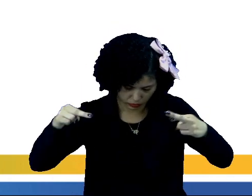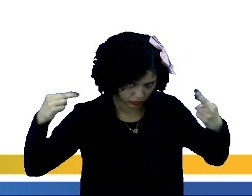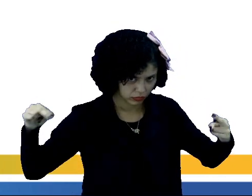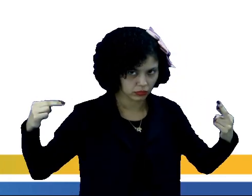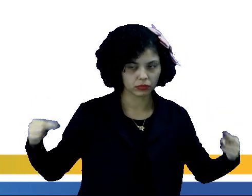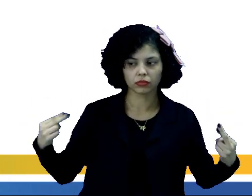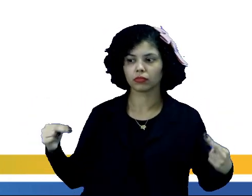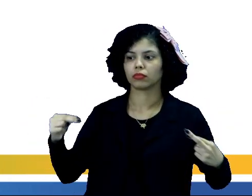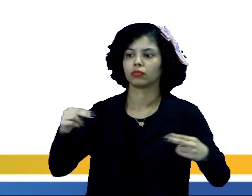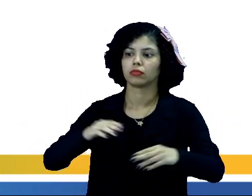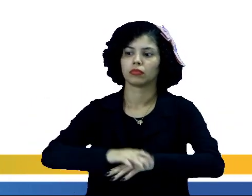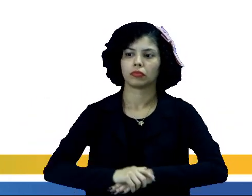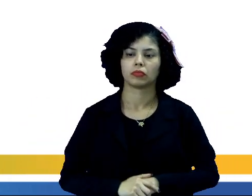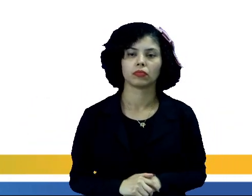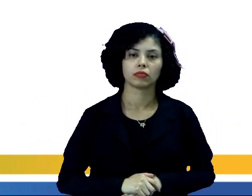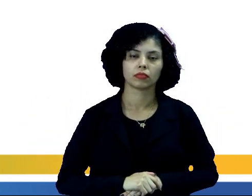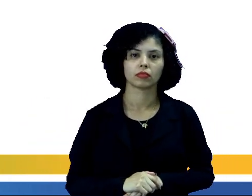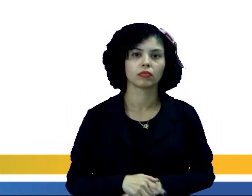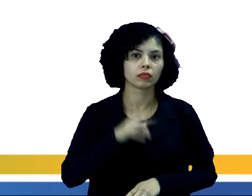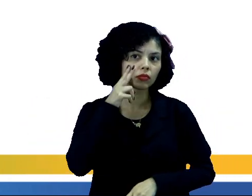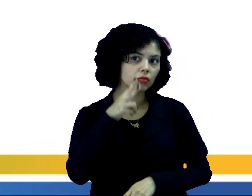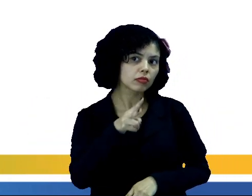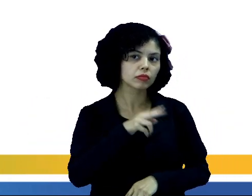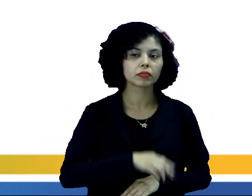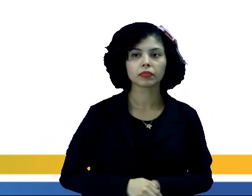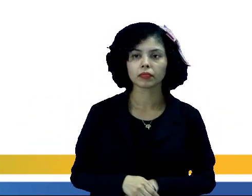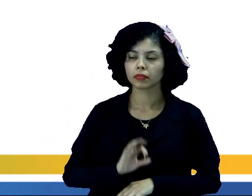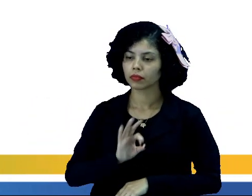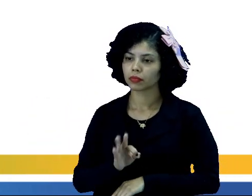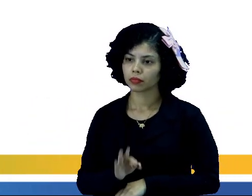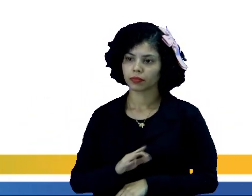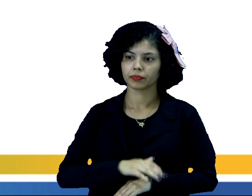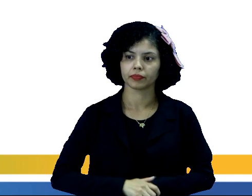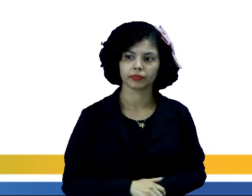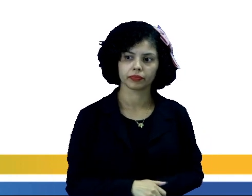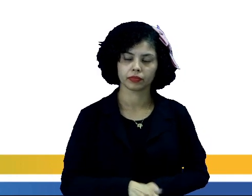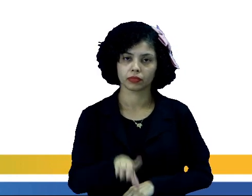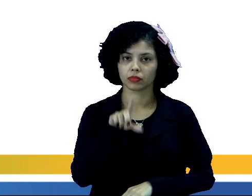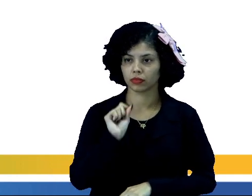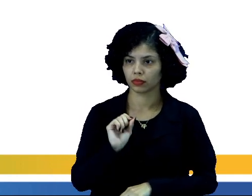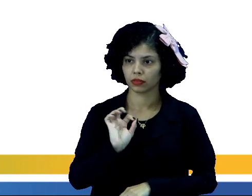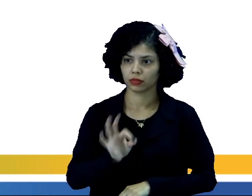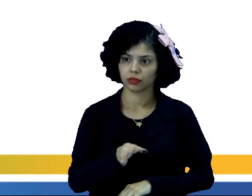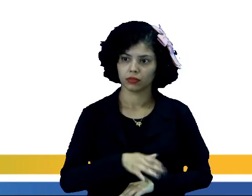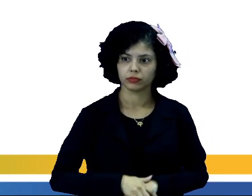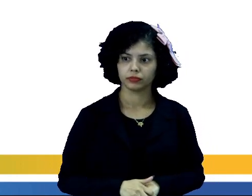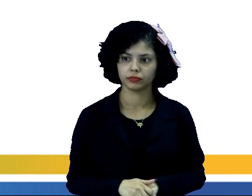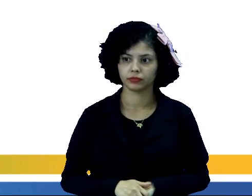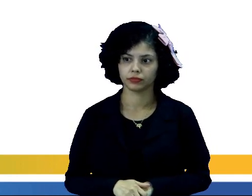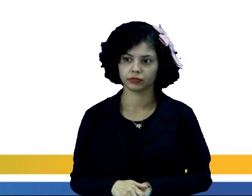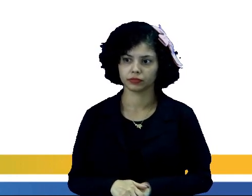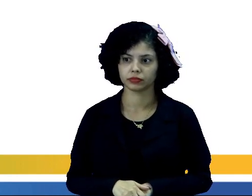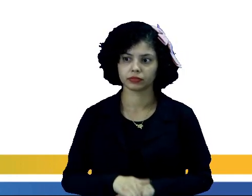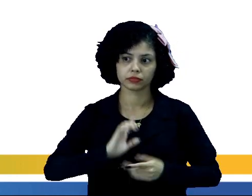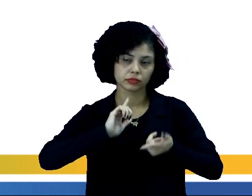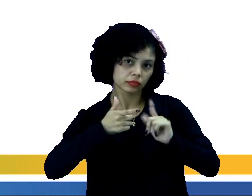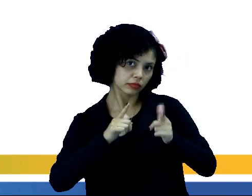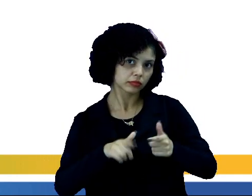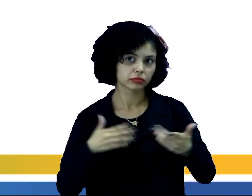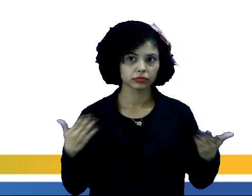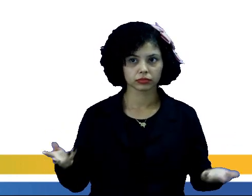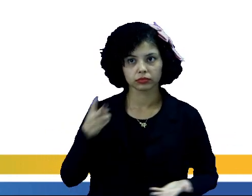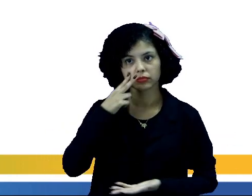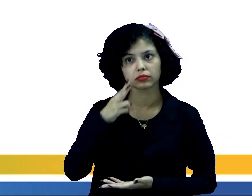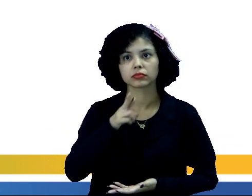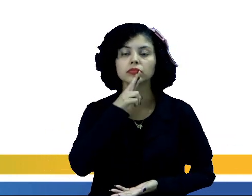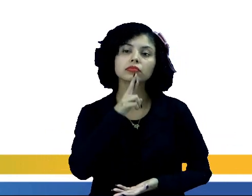o candomblé. Vamos ver se você acertou aí a alternativa correta? Então, se